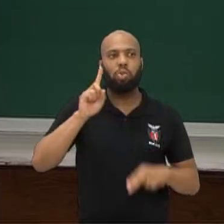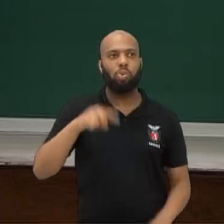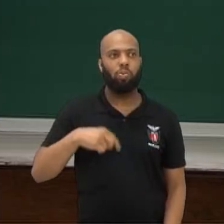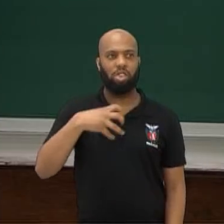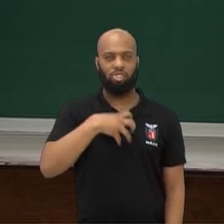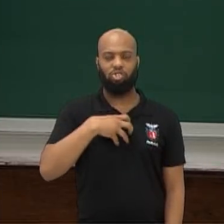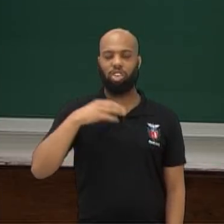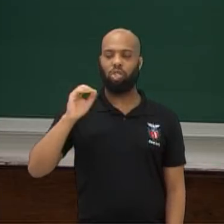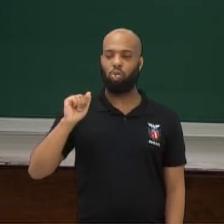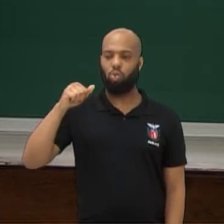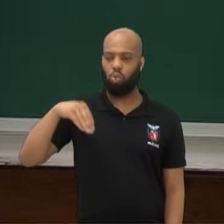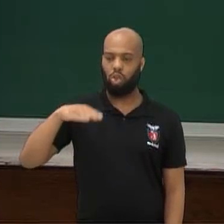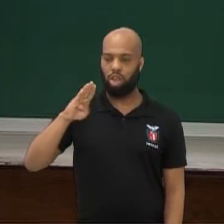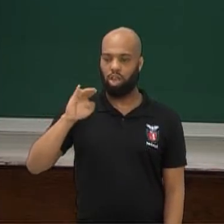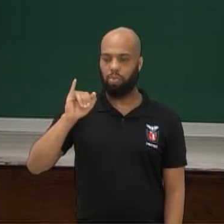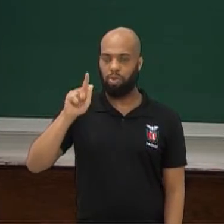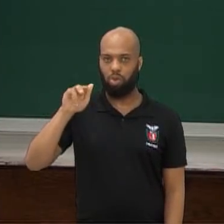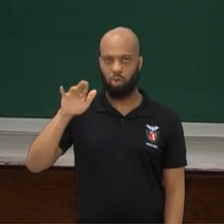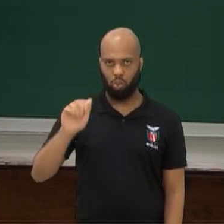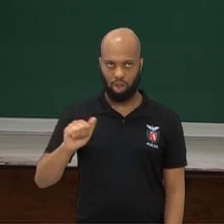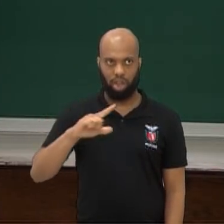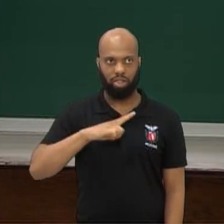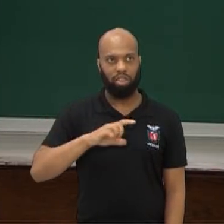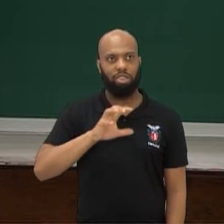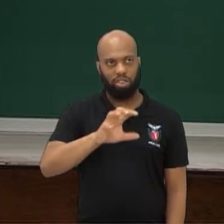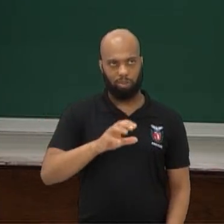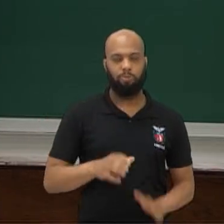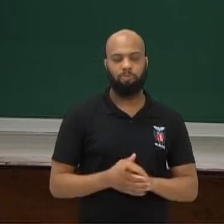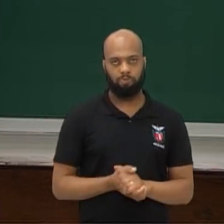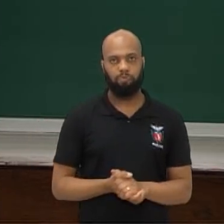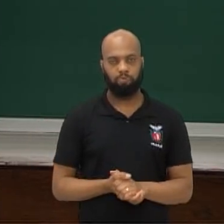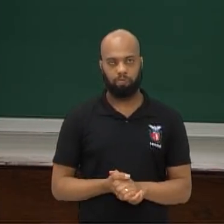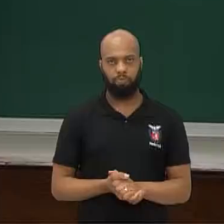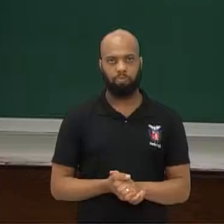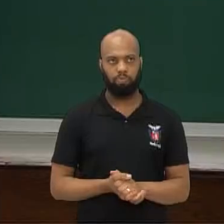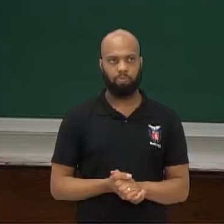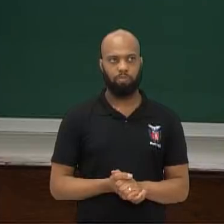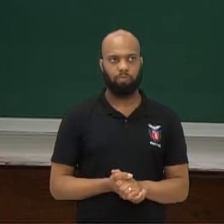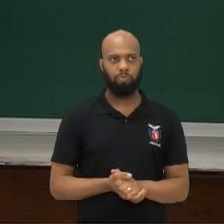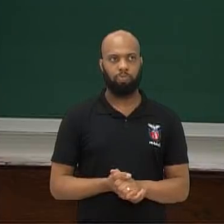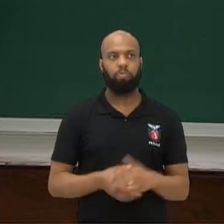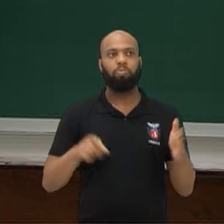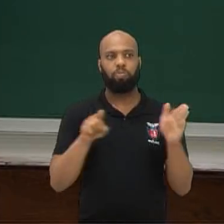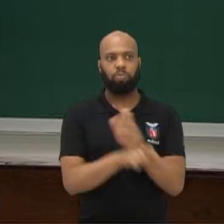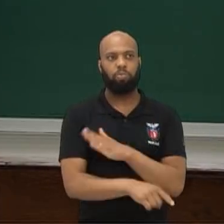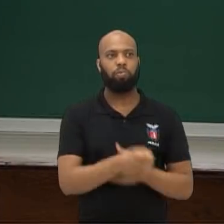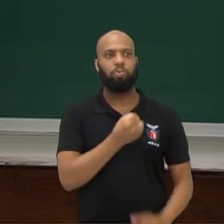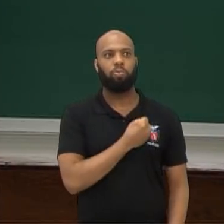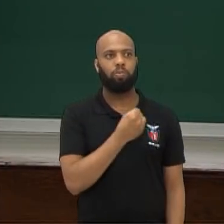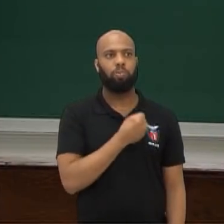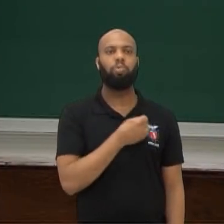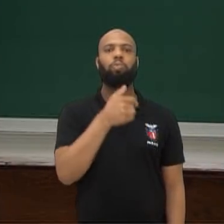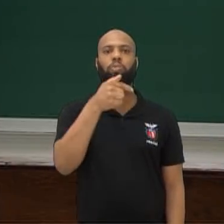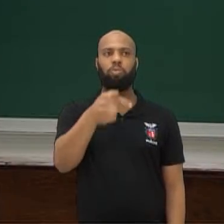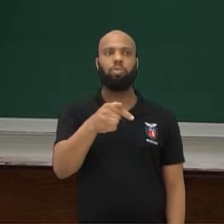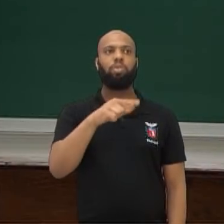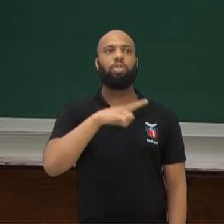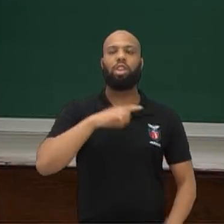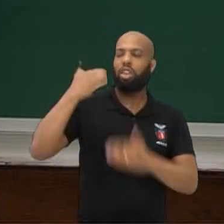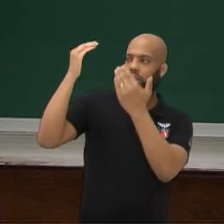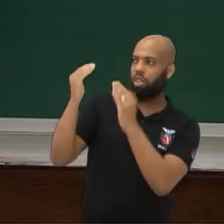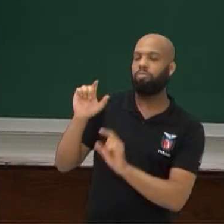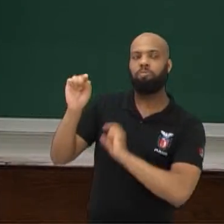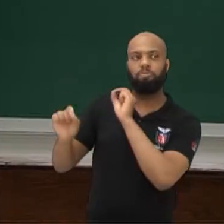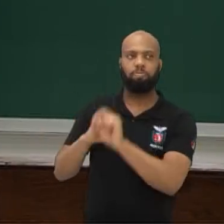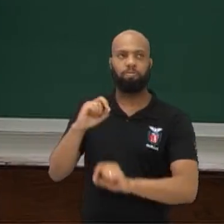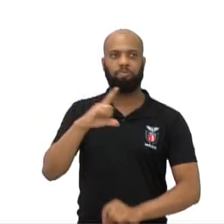considerada uma frase ambígua, né? Por isso que existe a presença da ambiguidade ali, certo? Agora, no exercício 7, vamos analisar o